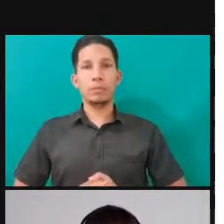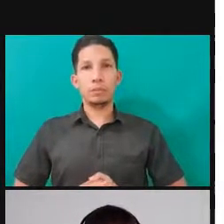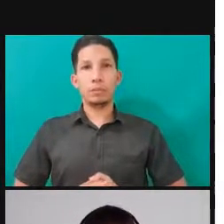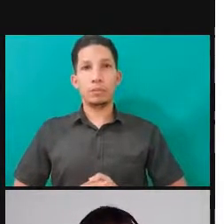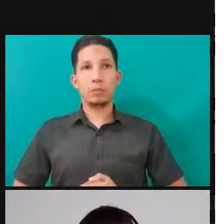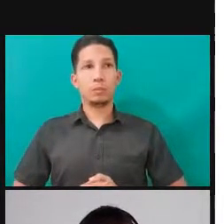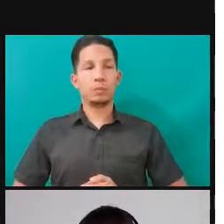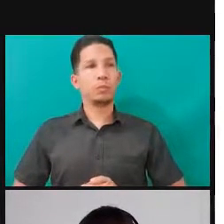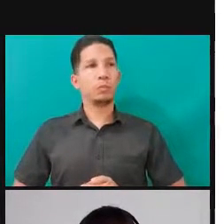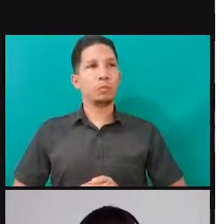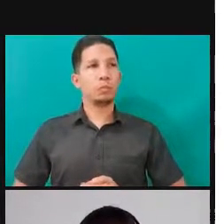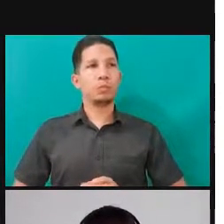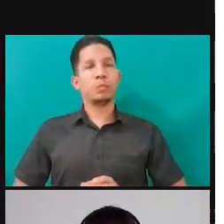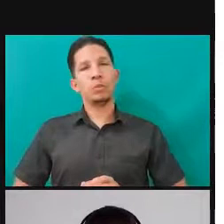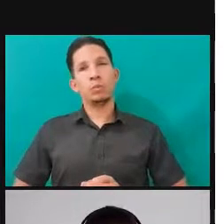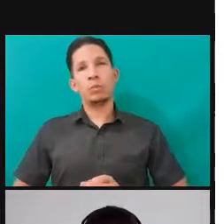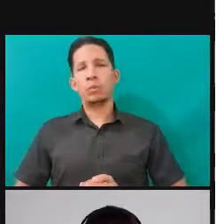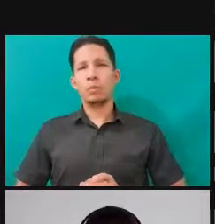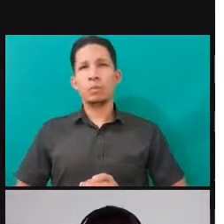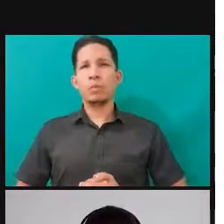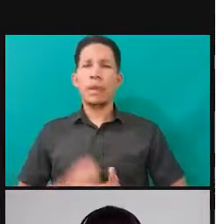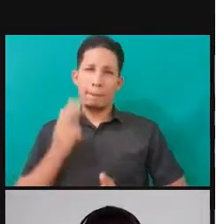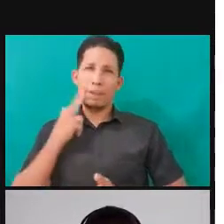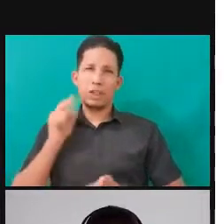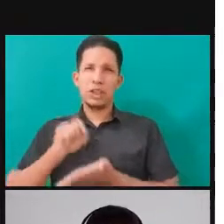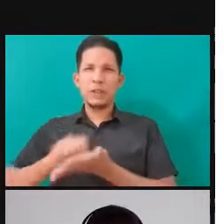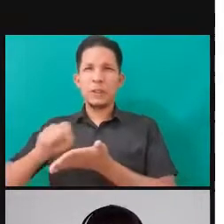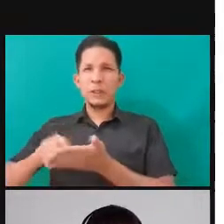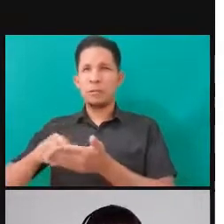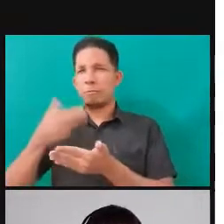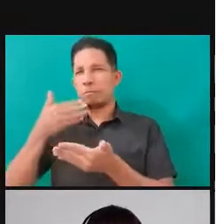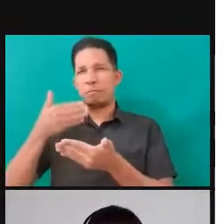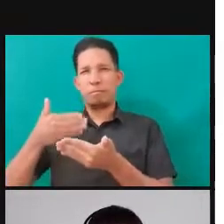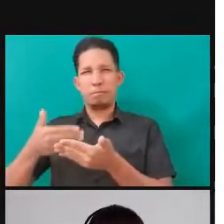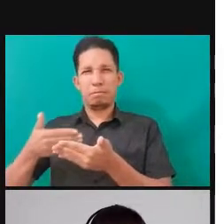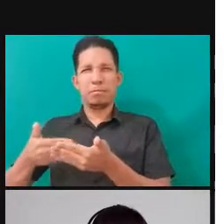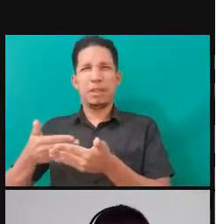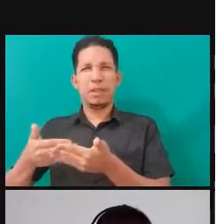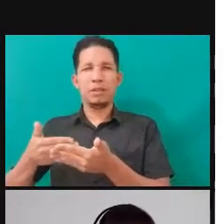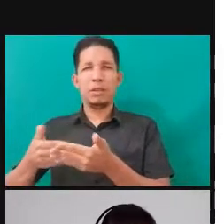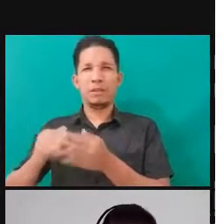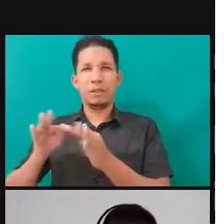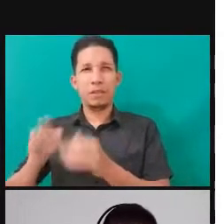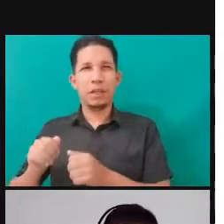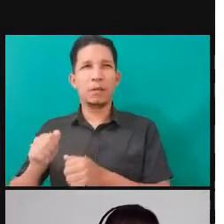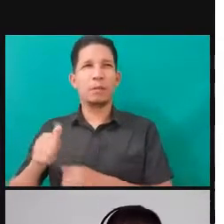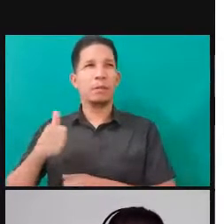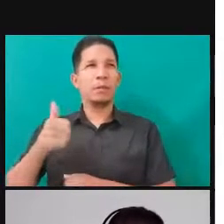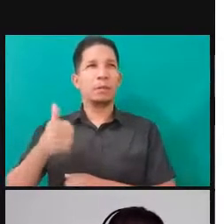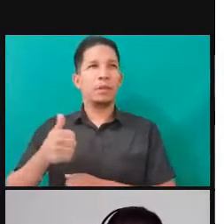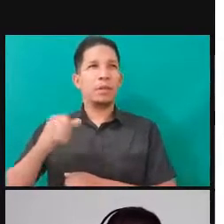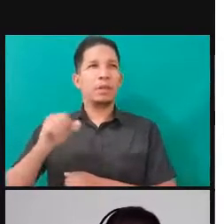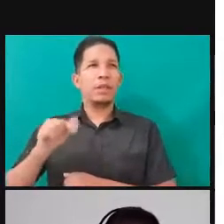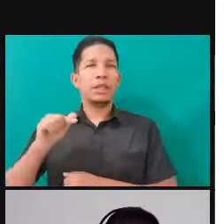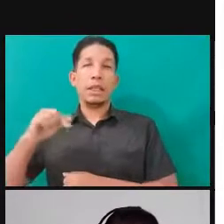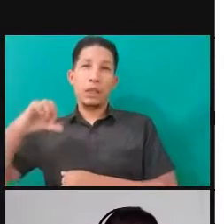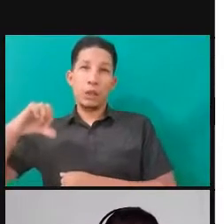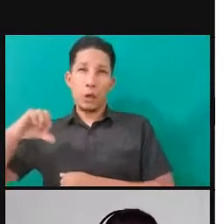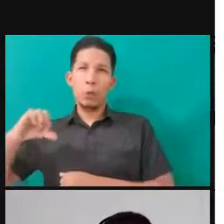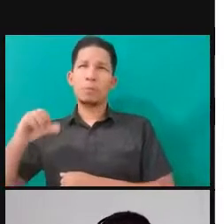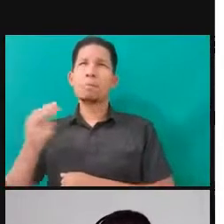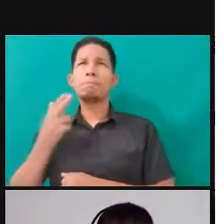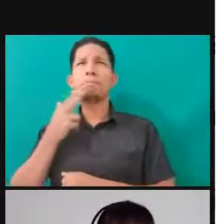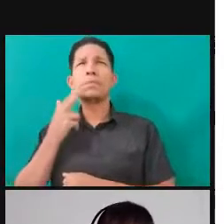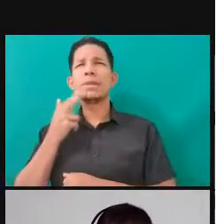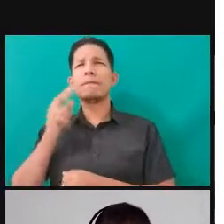Já em um dos últimos escritos de Bakhtin, já em 1979, Bakhtin faz como uma espécie de